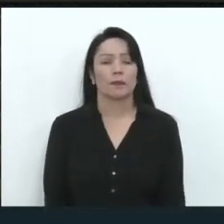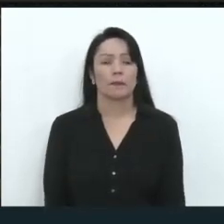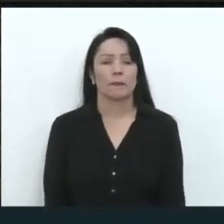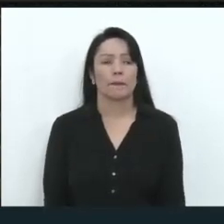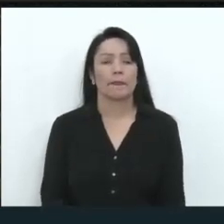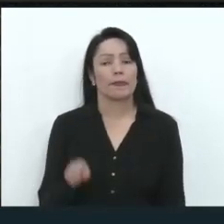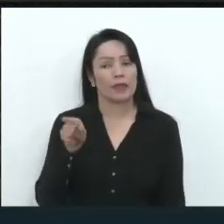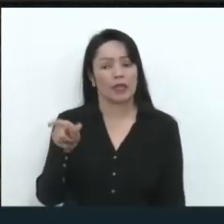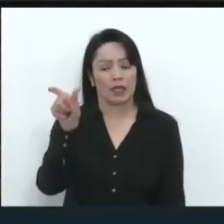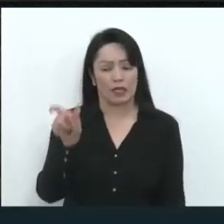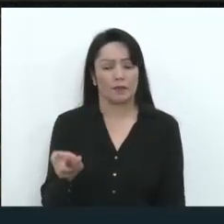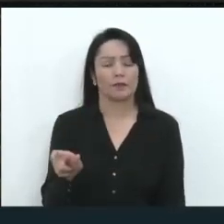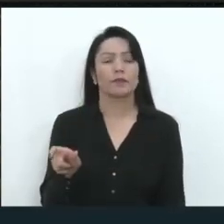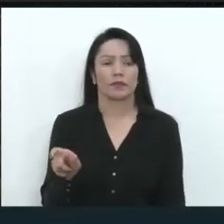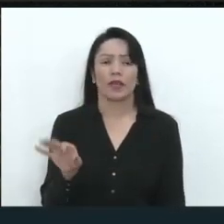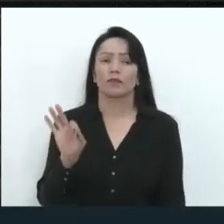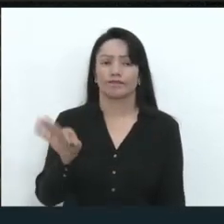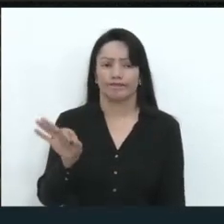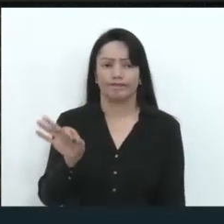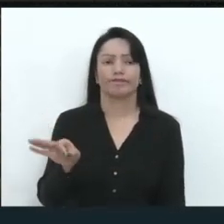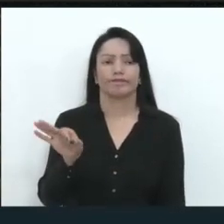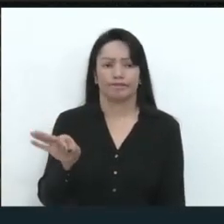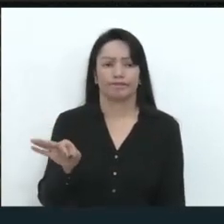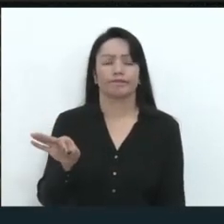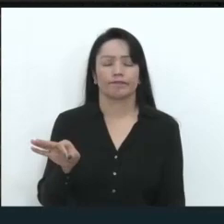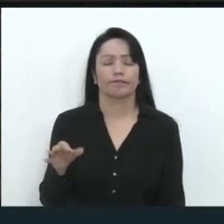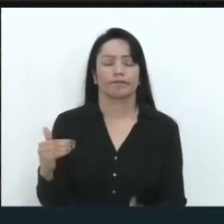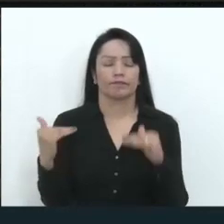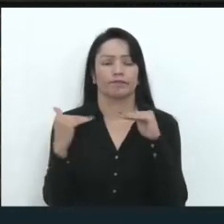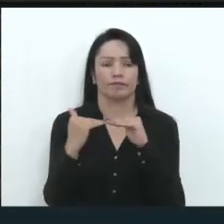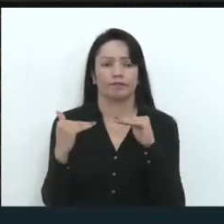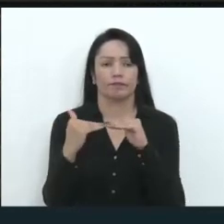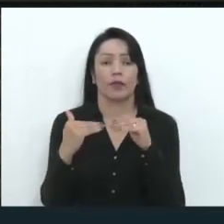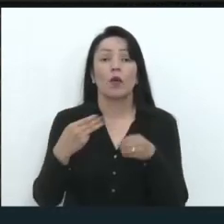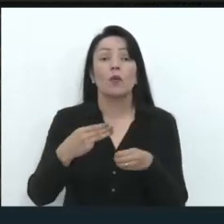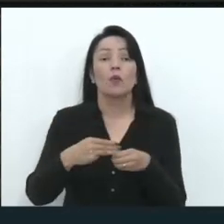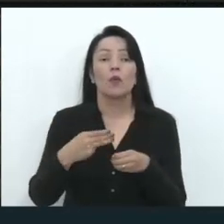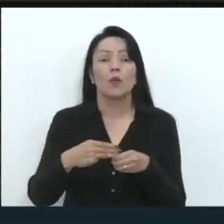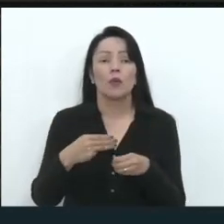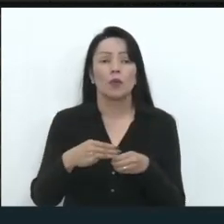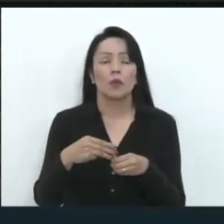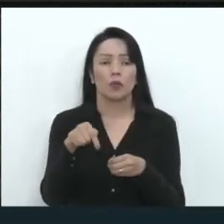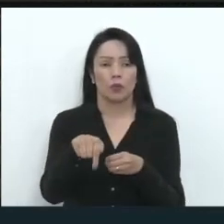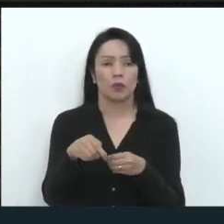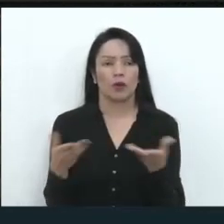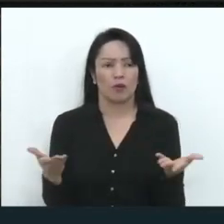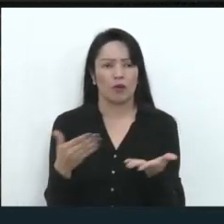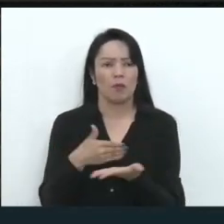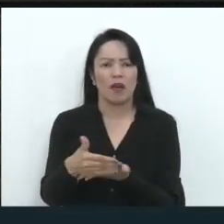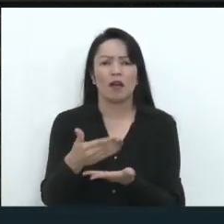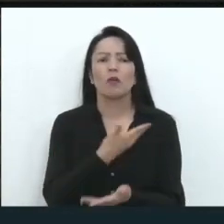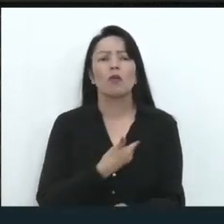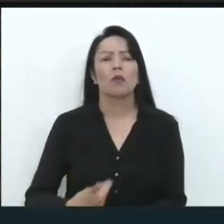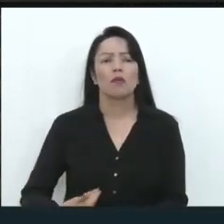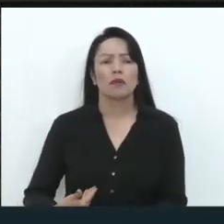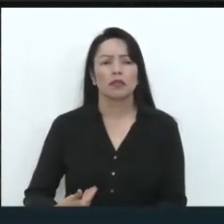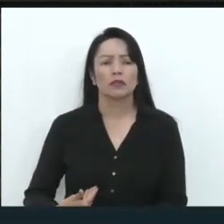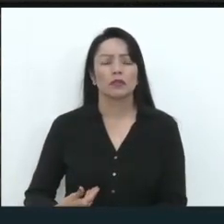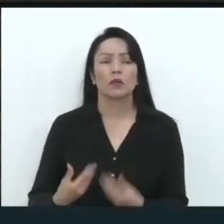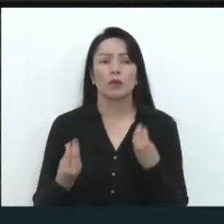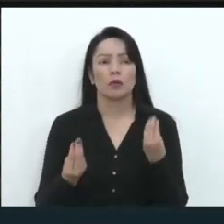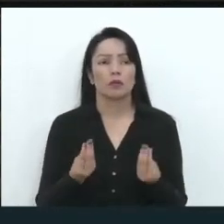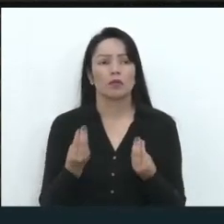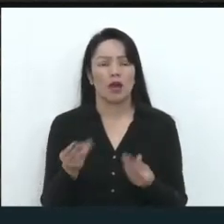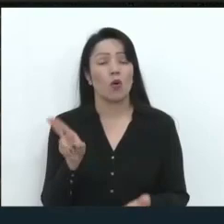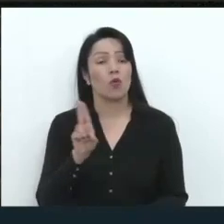está plenamente com razão. De fato, o município não é de hoje que o atual governo ele utiliza